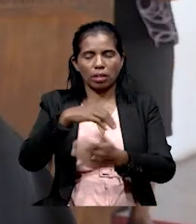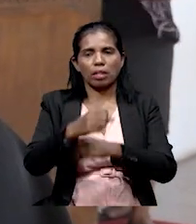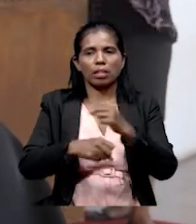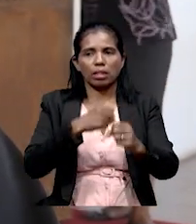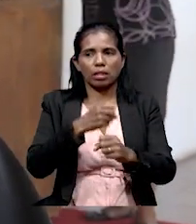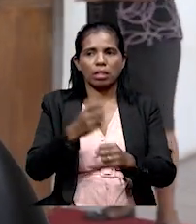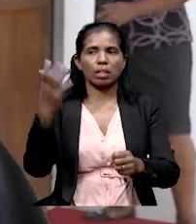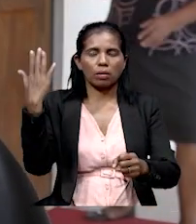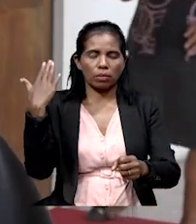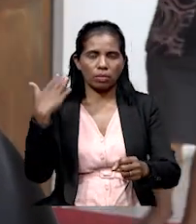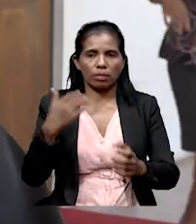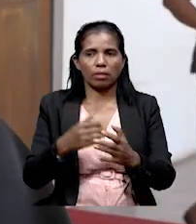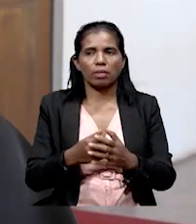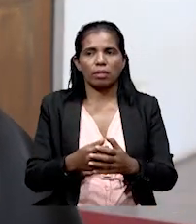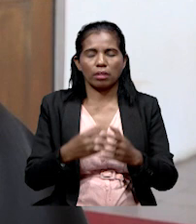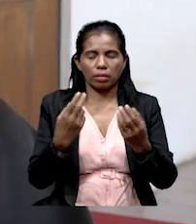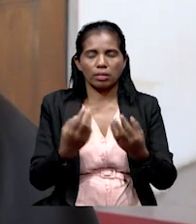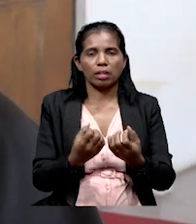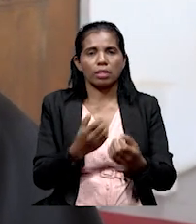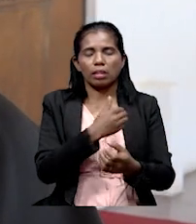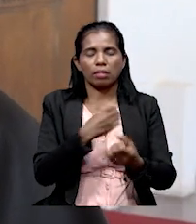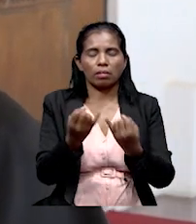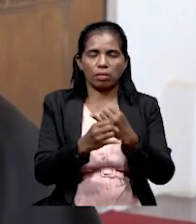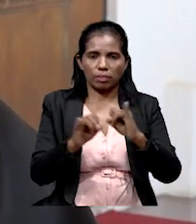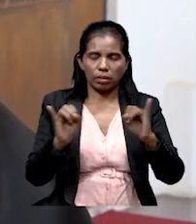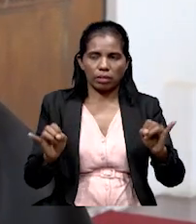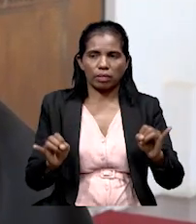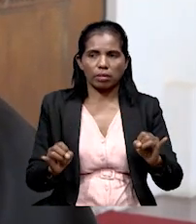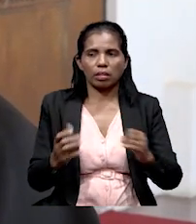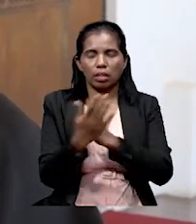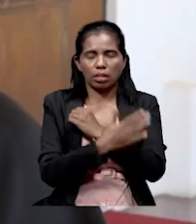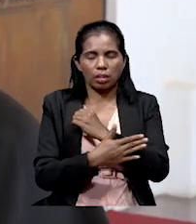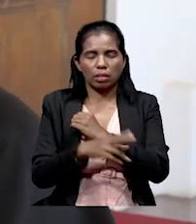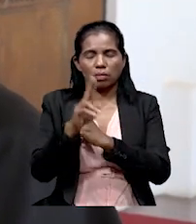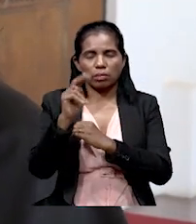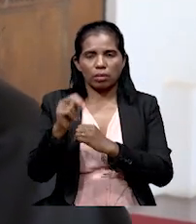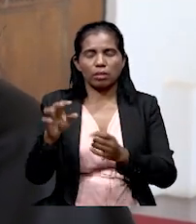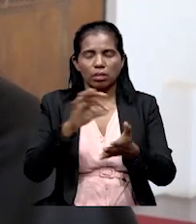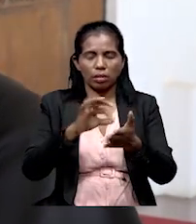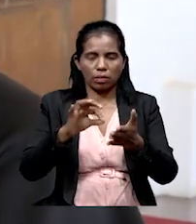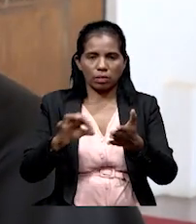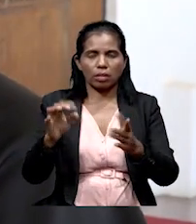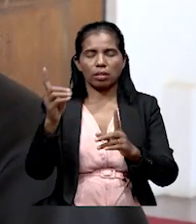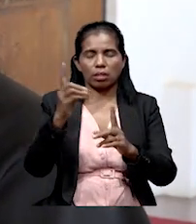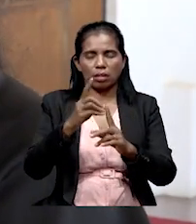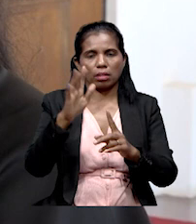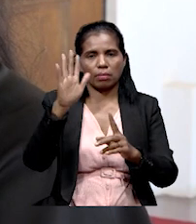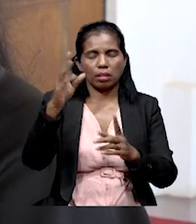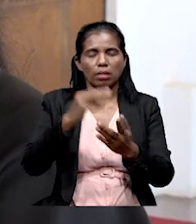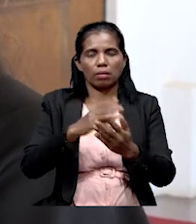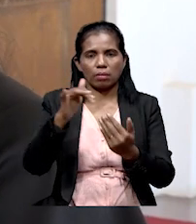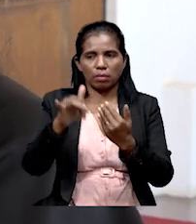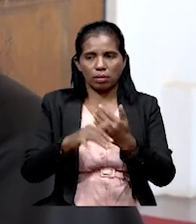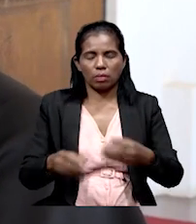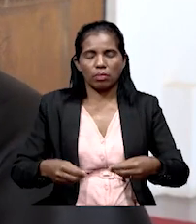kliuba antes de referendo. E as Nações Unidas halo acordo 5 de maio ida ne bem maka